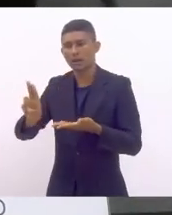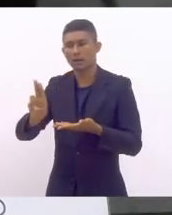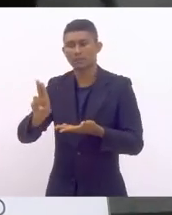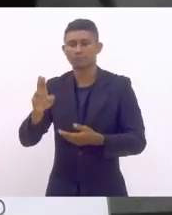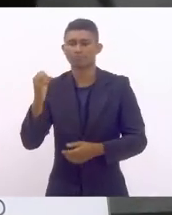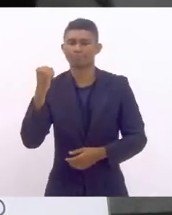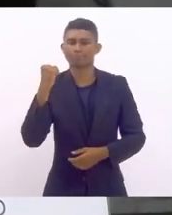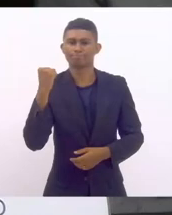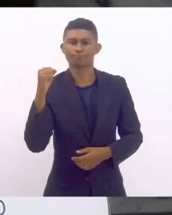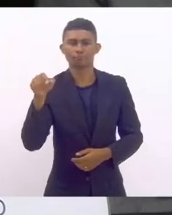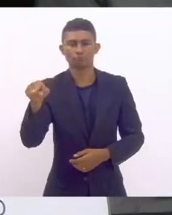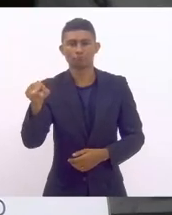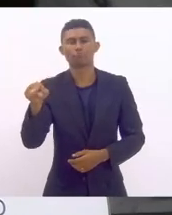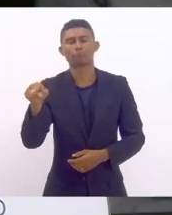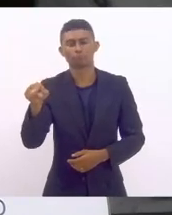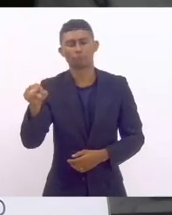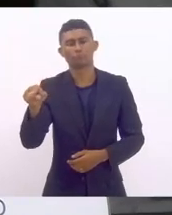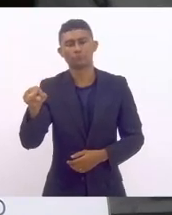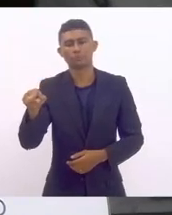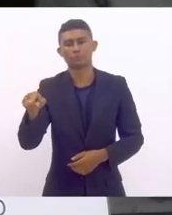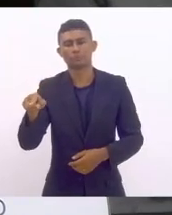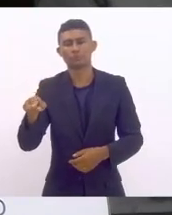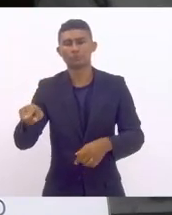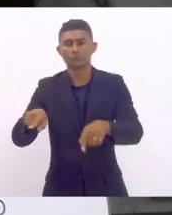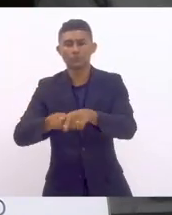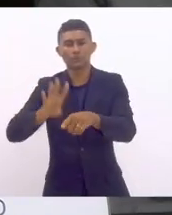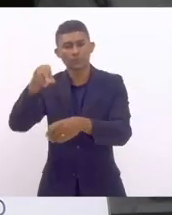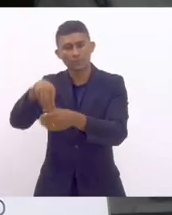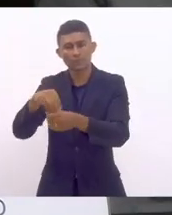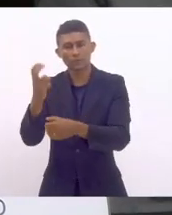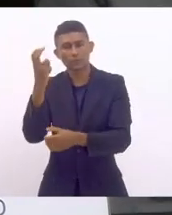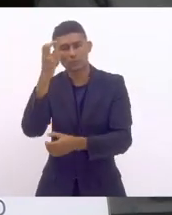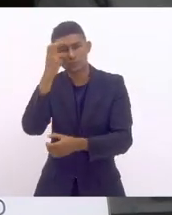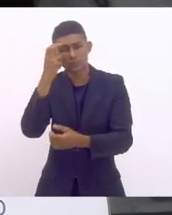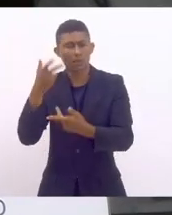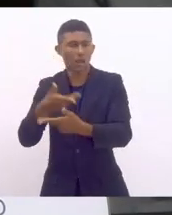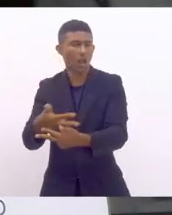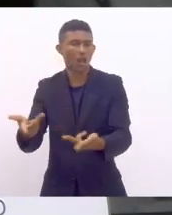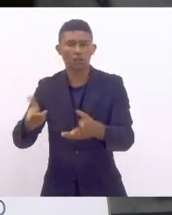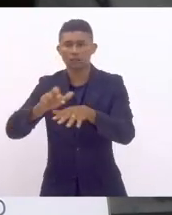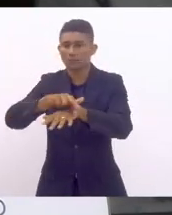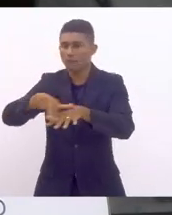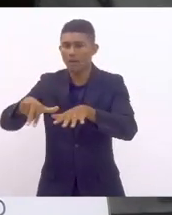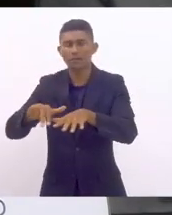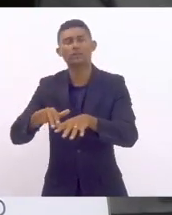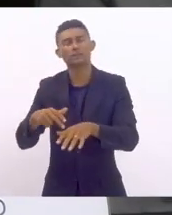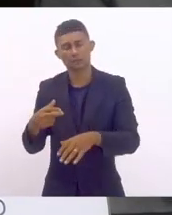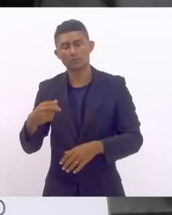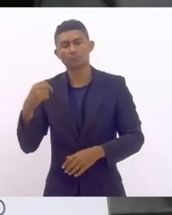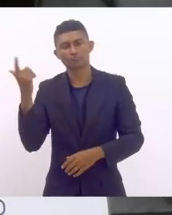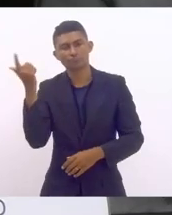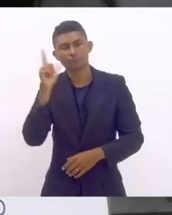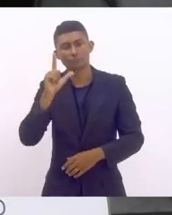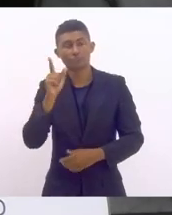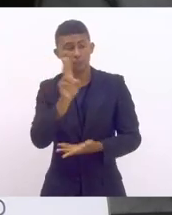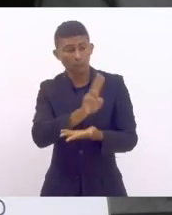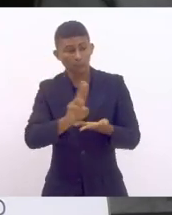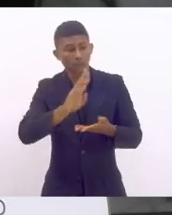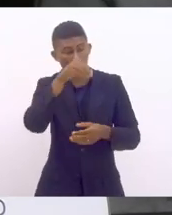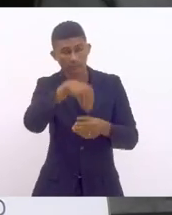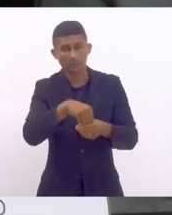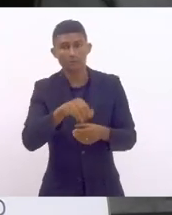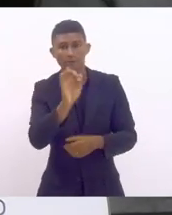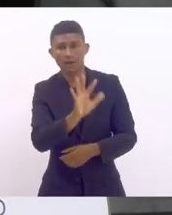forte e multiculturalismo diversidade E é isso que nós encontramos nas nossas universidades